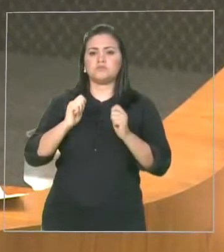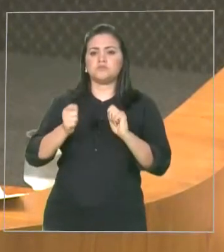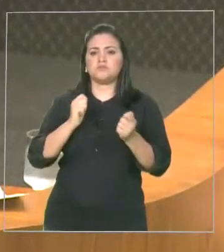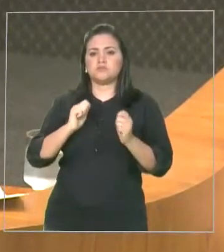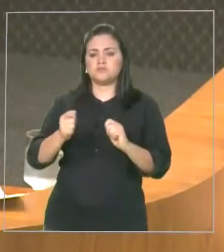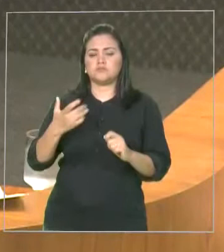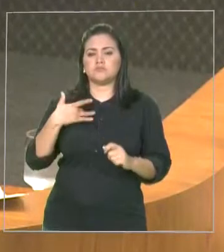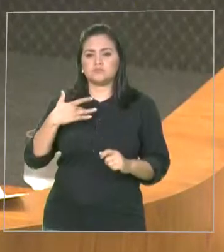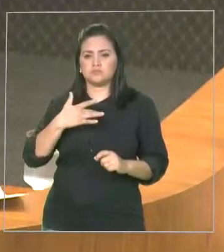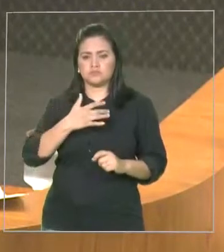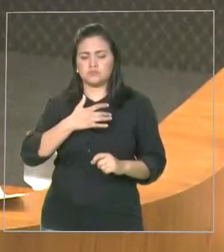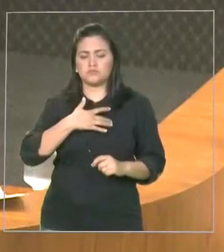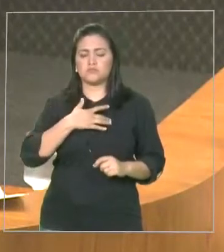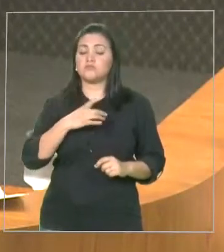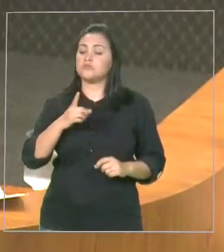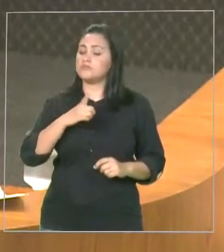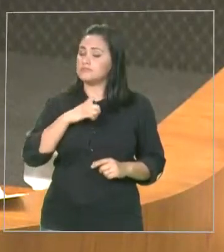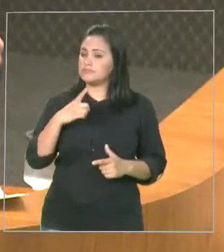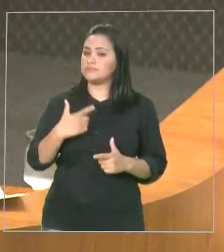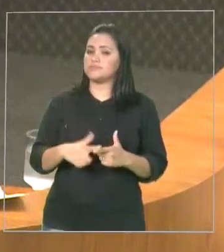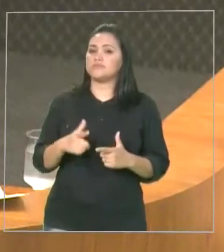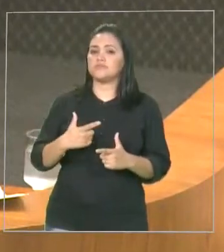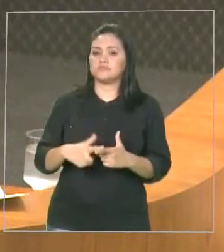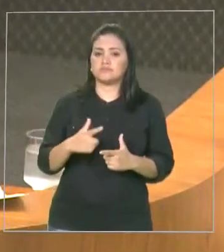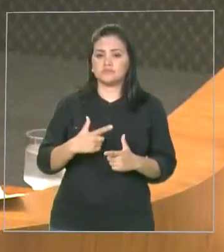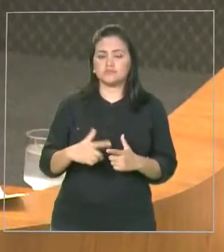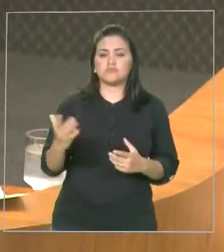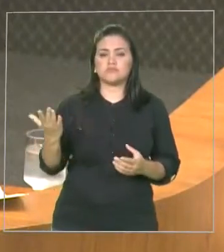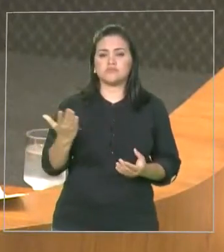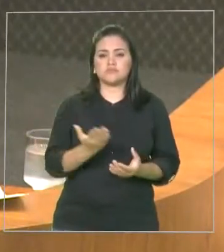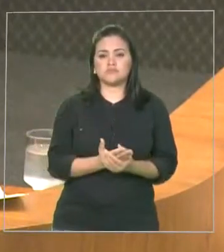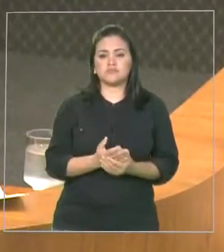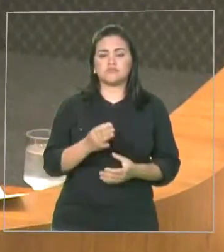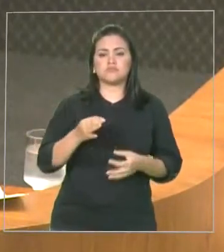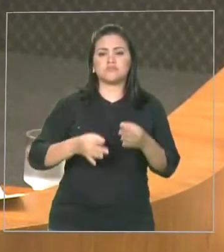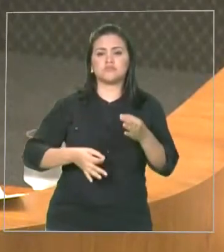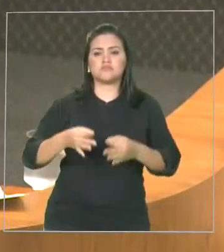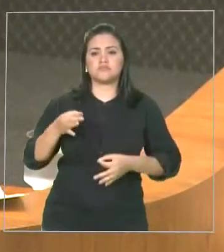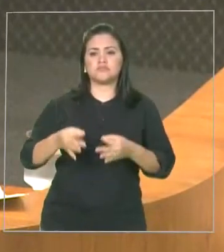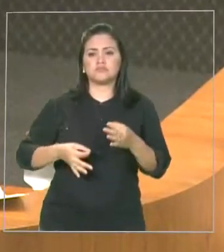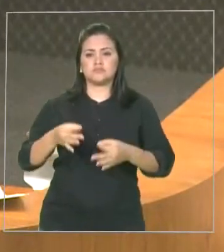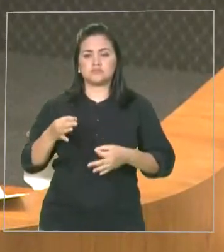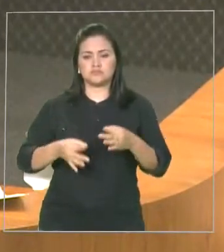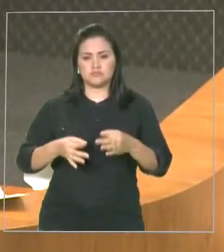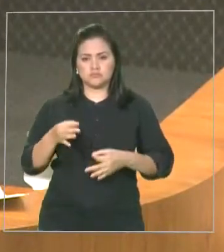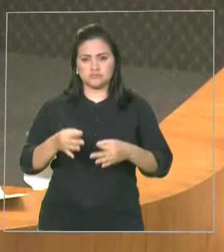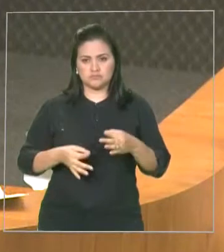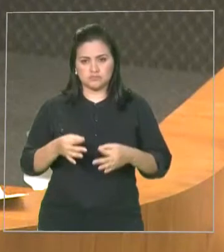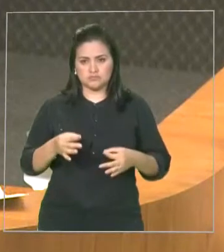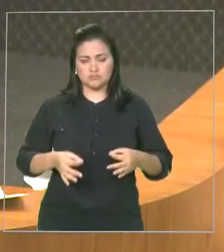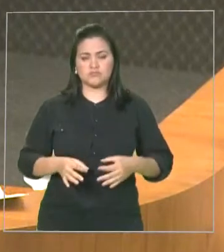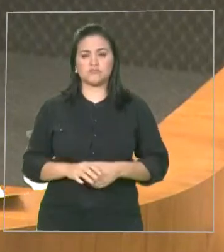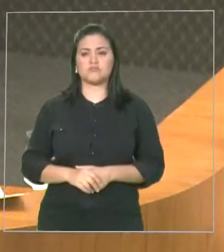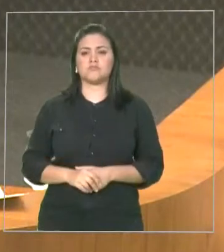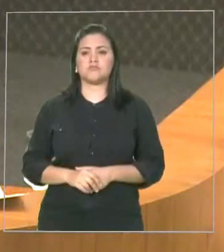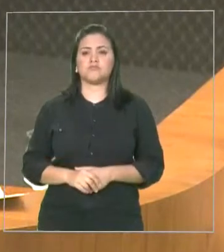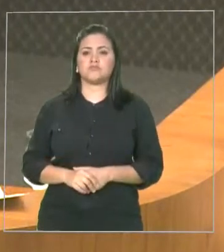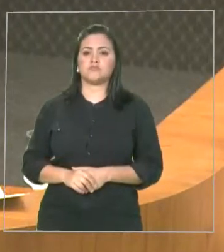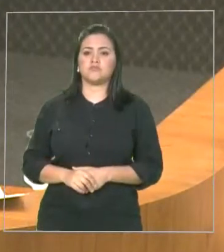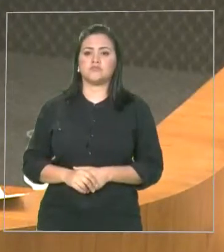questões jurídicas, né, algumas investigações, alguns processos foram deflagrados e